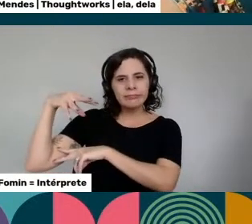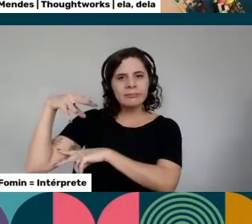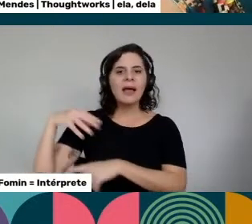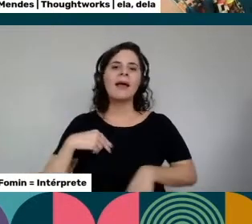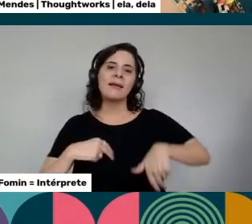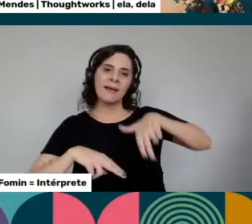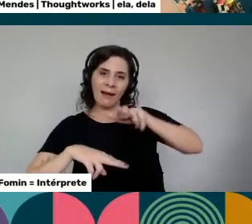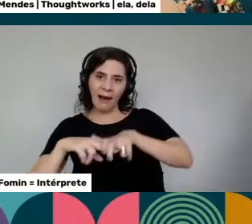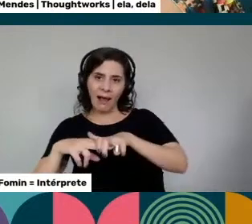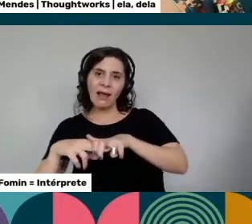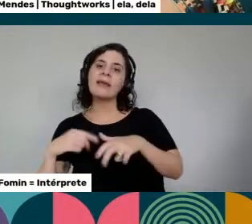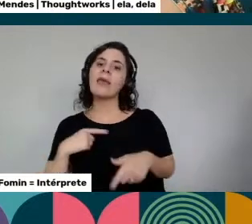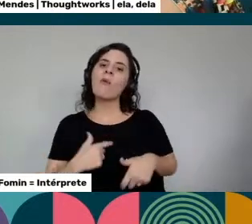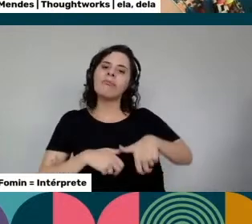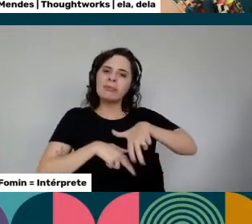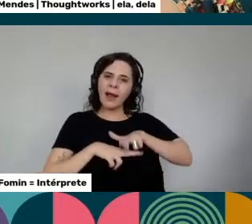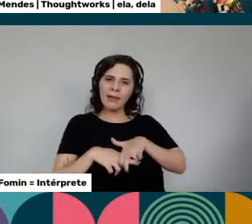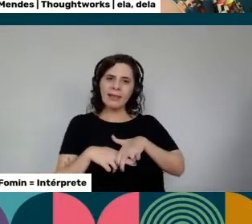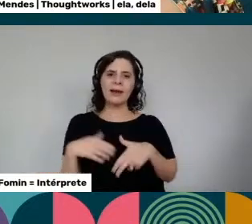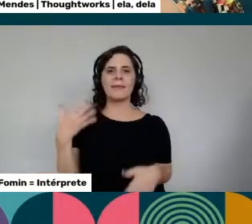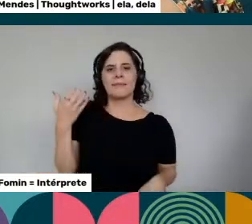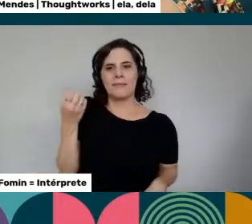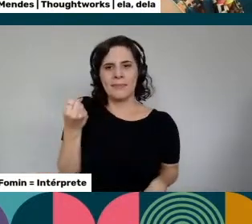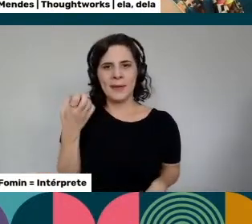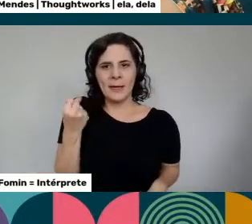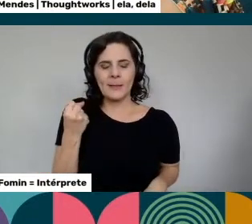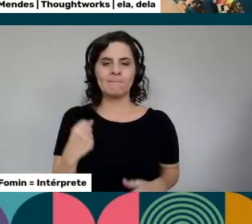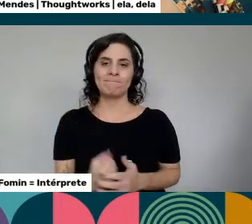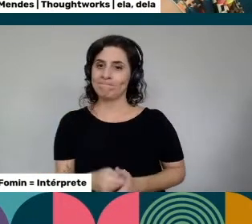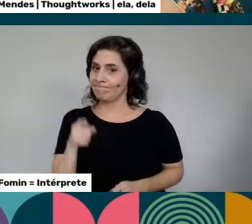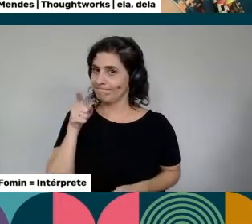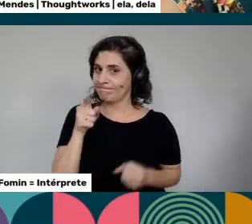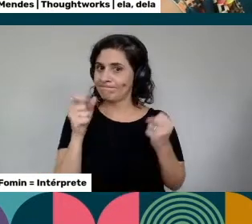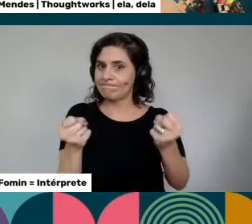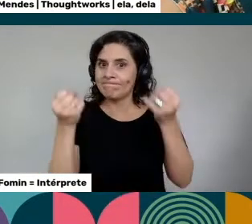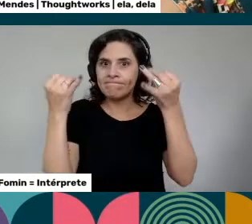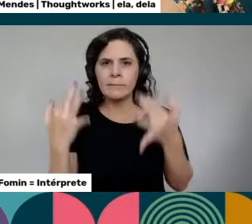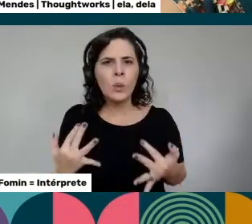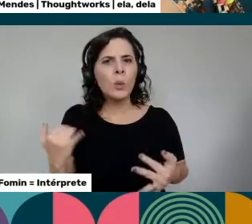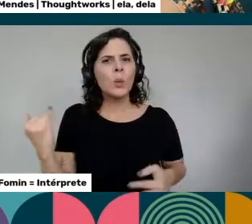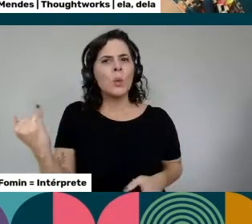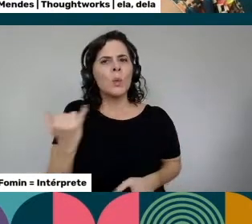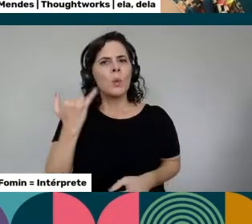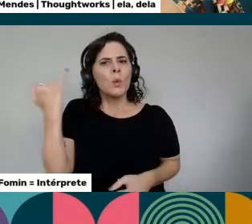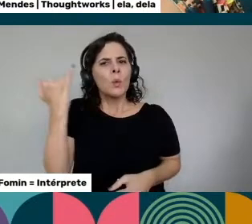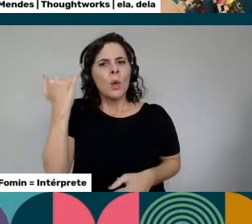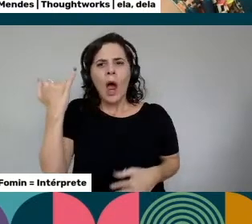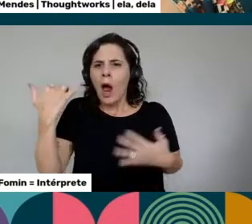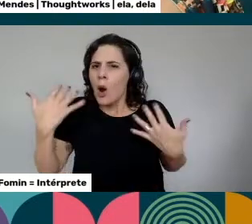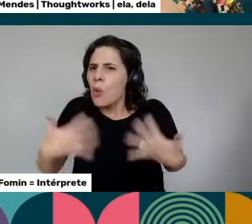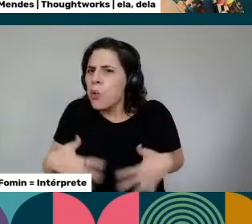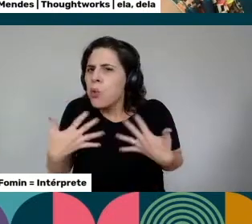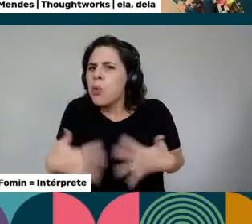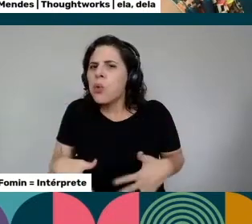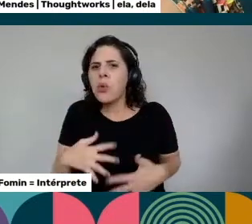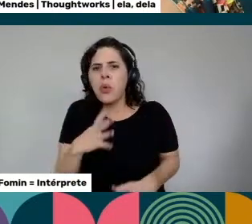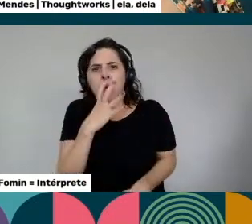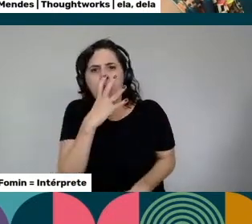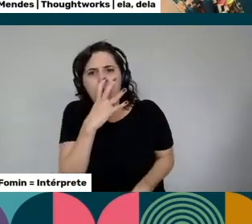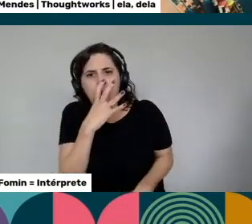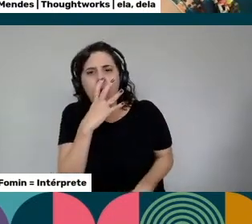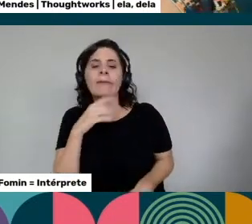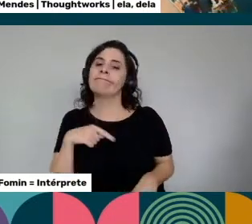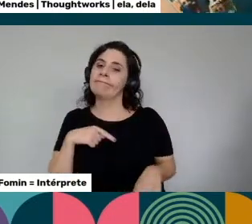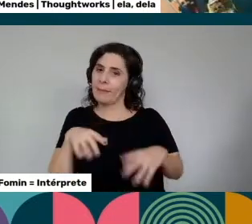branca também. E sim, Grazi, esses dados que você trouxe são bem alarmantes, né? Complementando também algumas informações que a